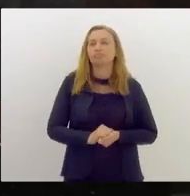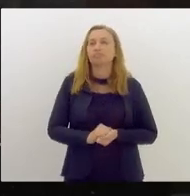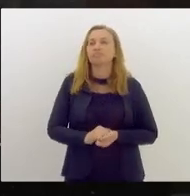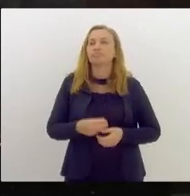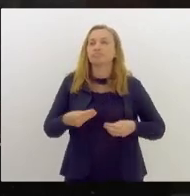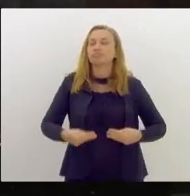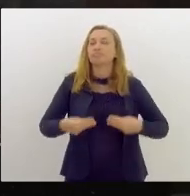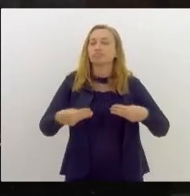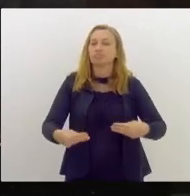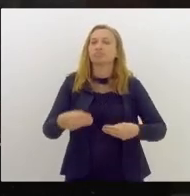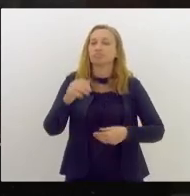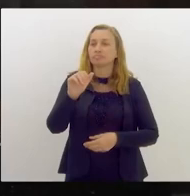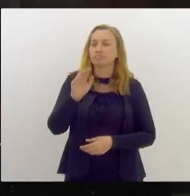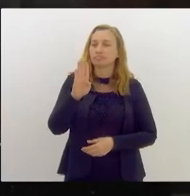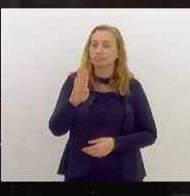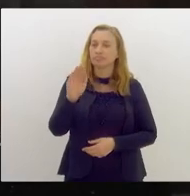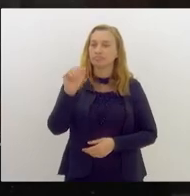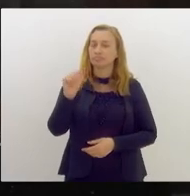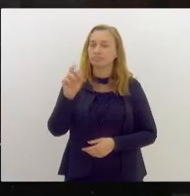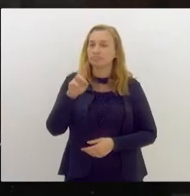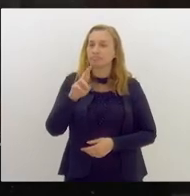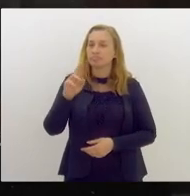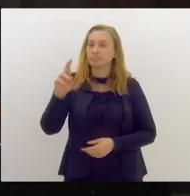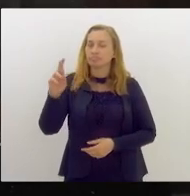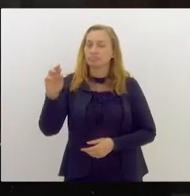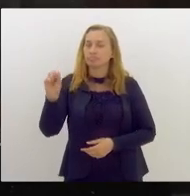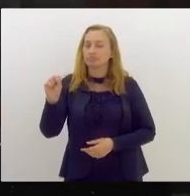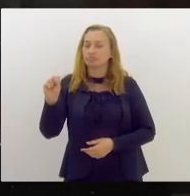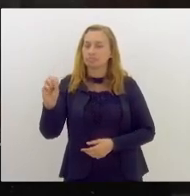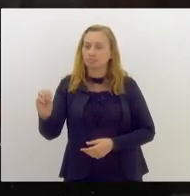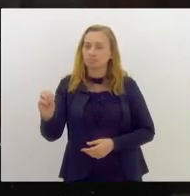o ministro Barroso senhora Presidente decidiu